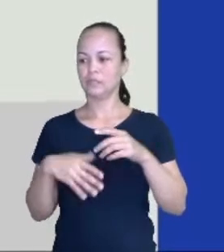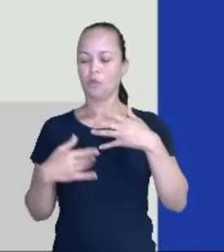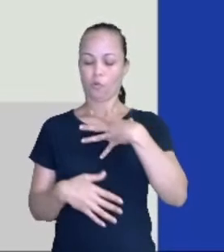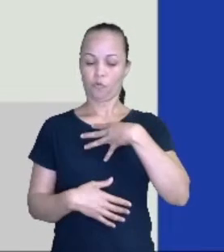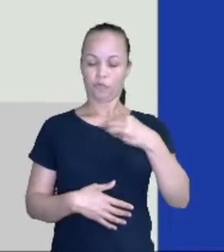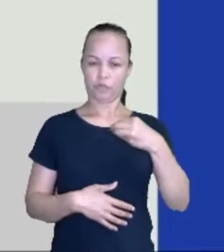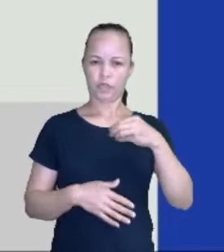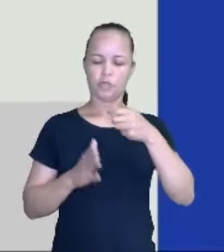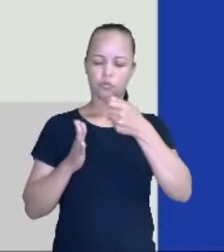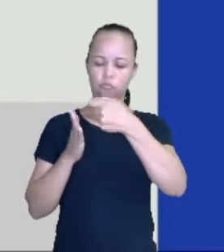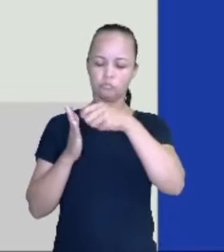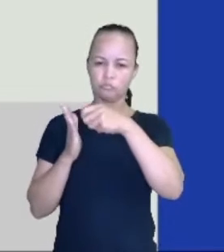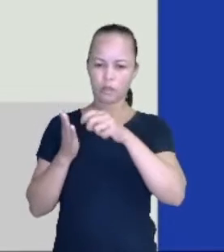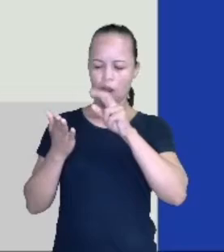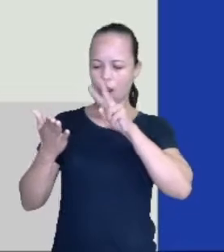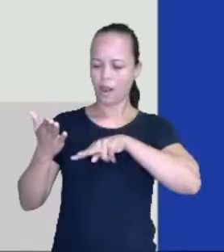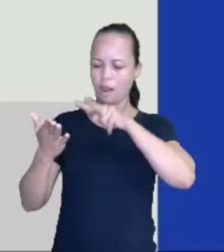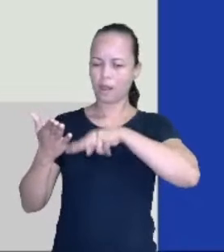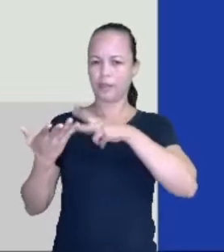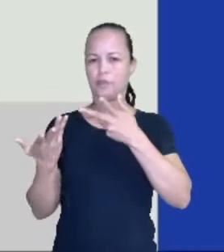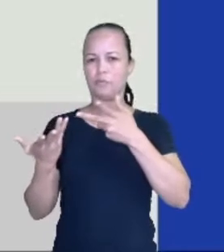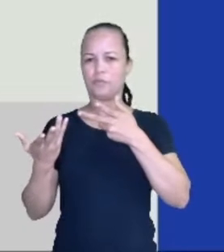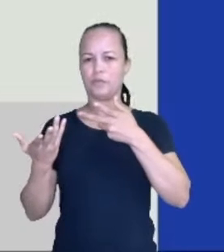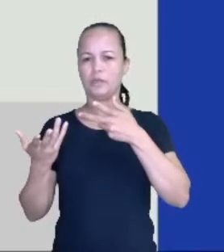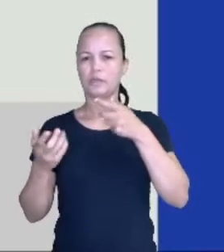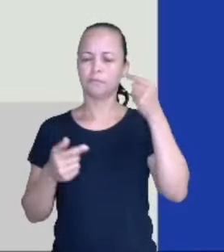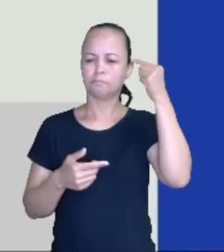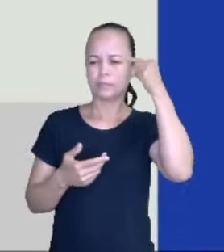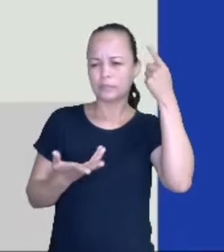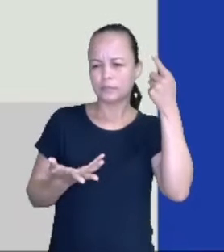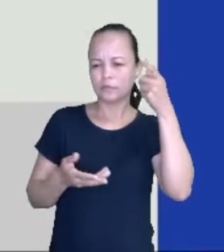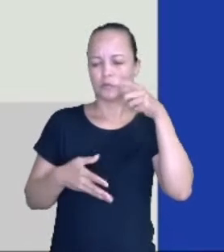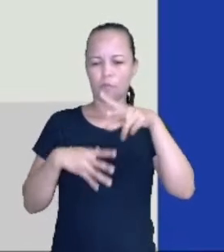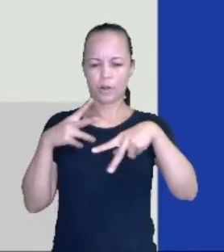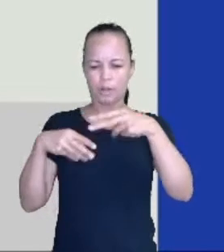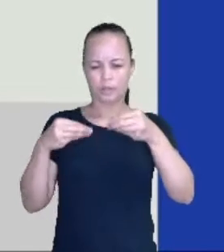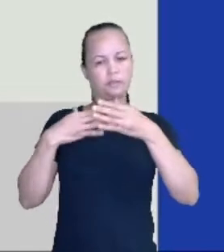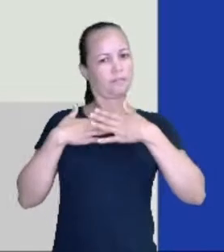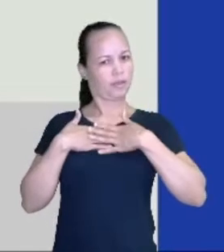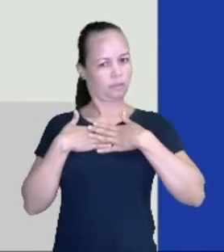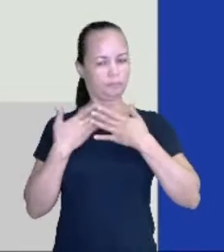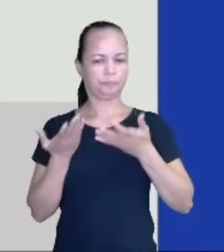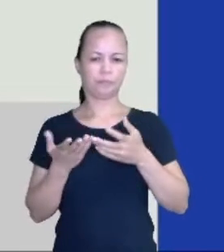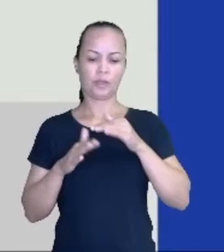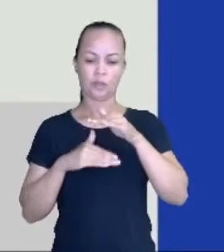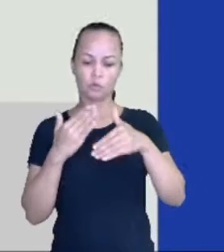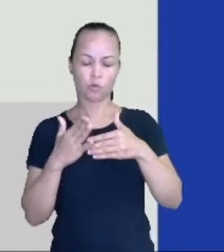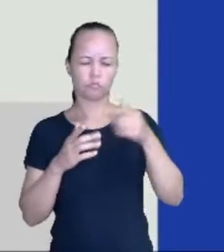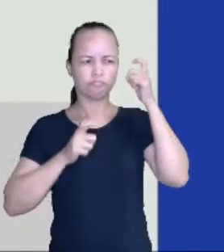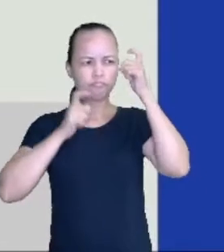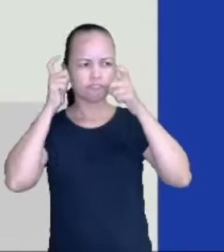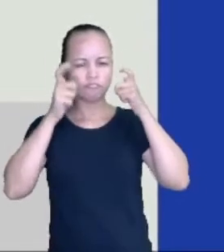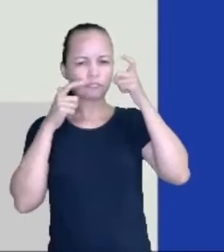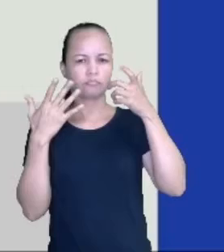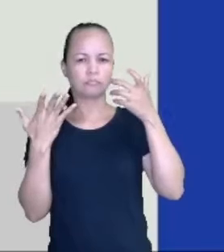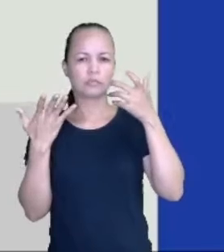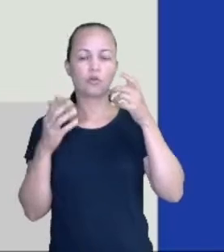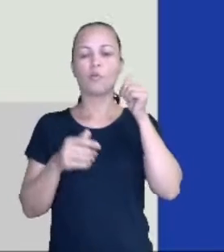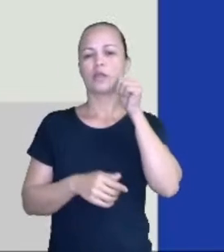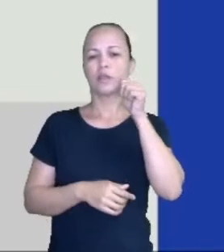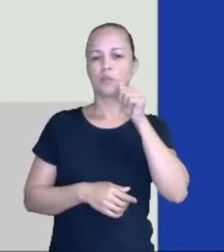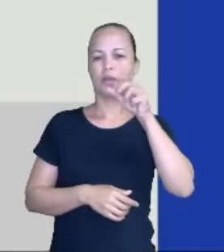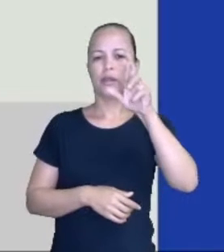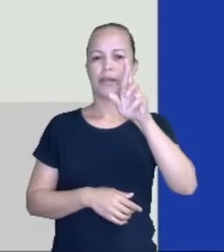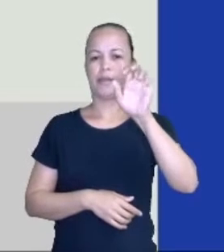leu a mensagem e era evidente que sua mãe havia deixado o presente para ele. Todos iam saindo preocupados, quando Renata